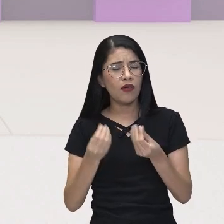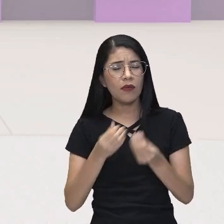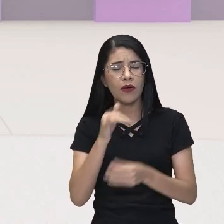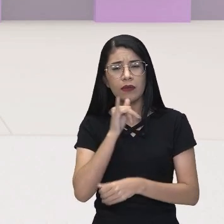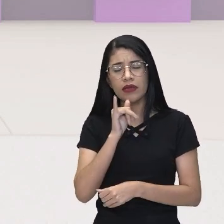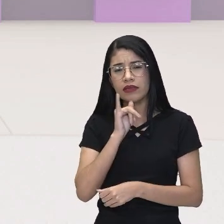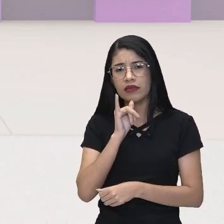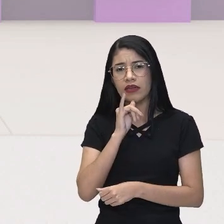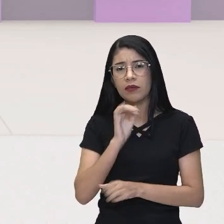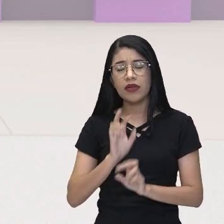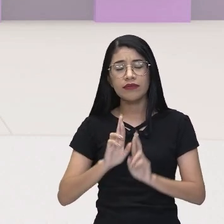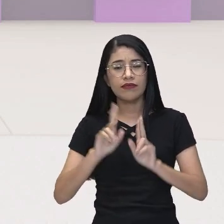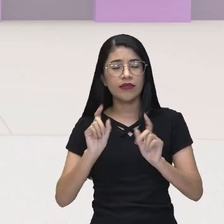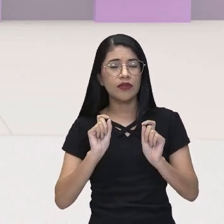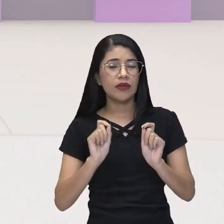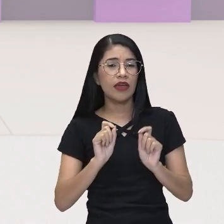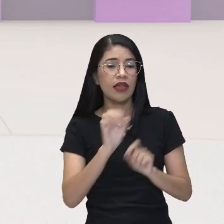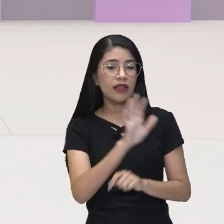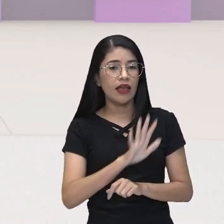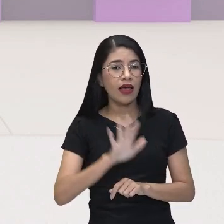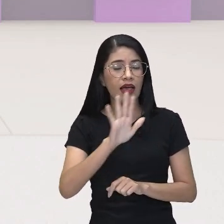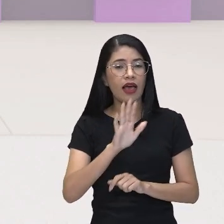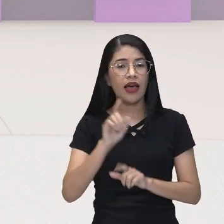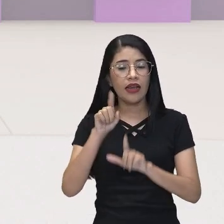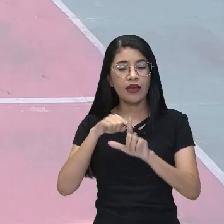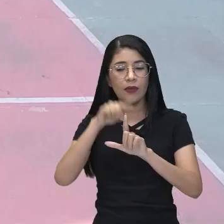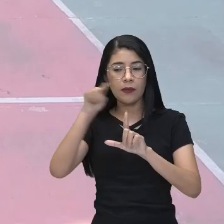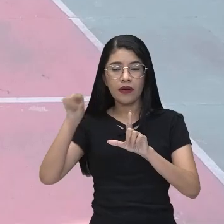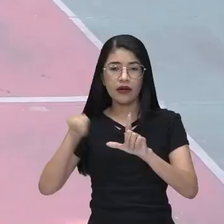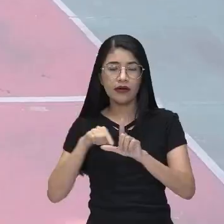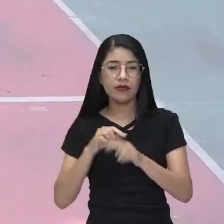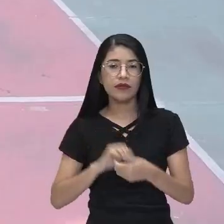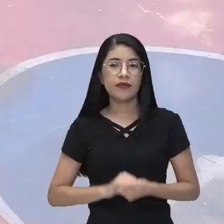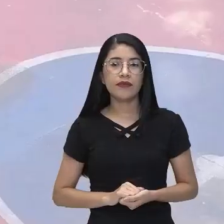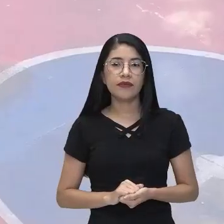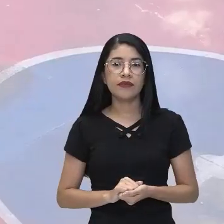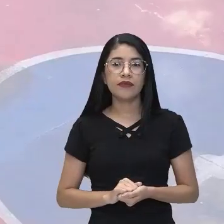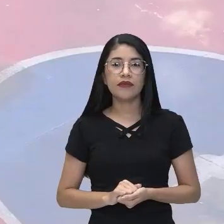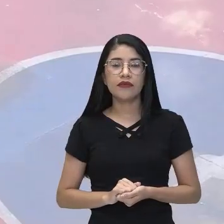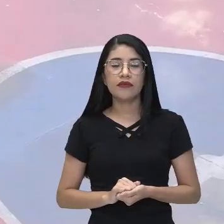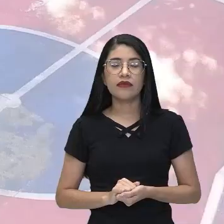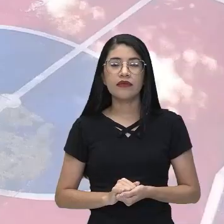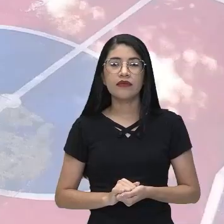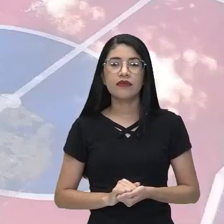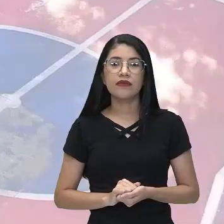ti a diferença entre área e perímetro. Acompanhe comigo.